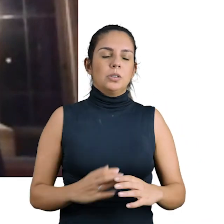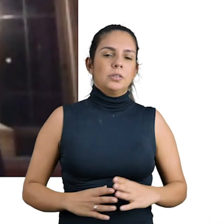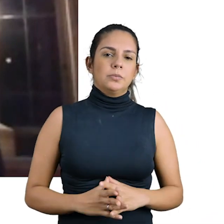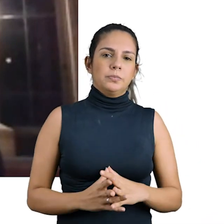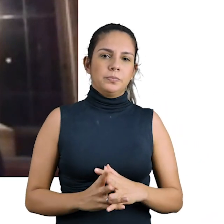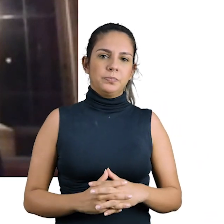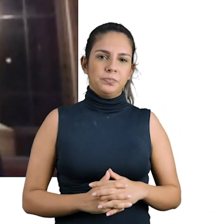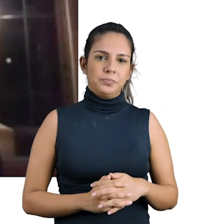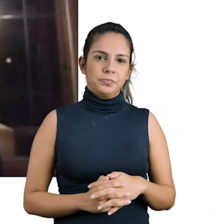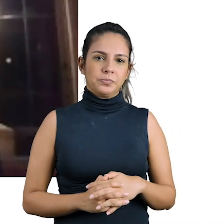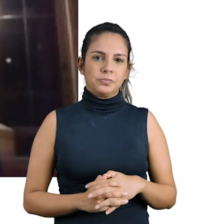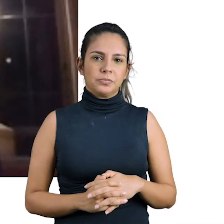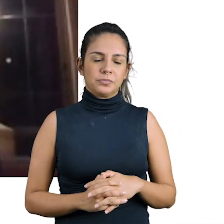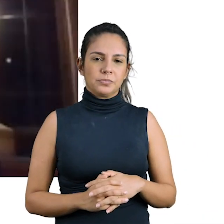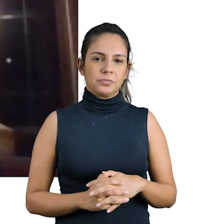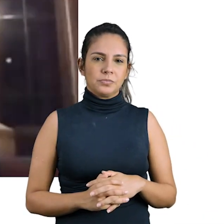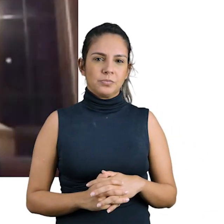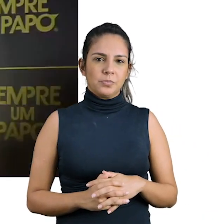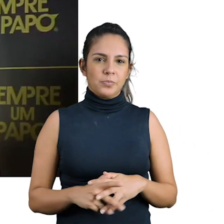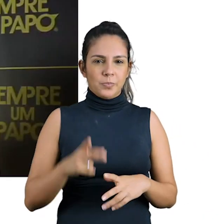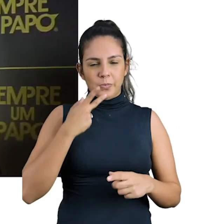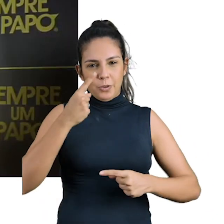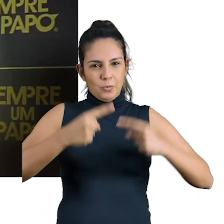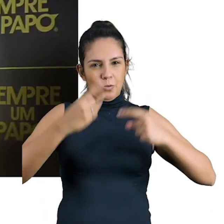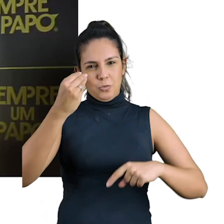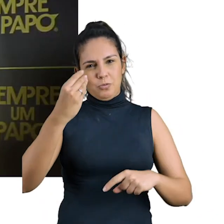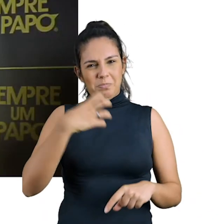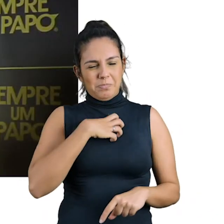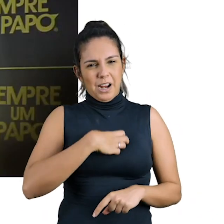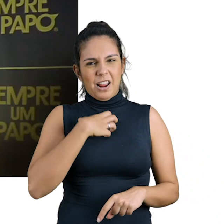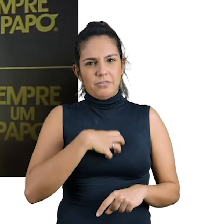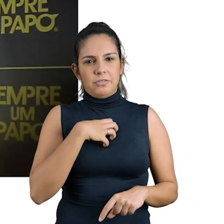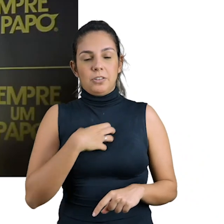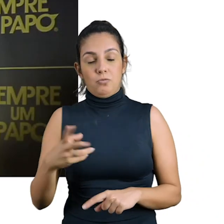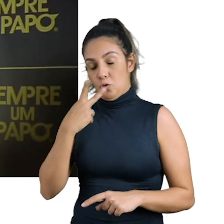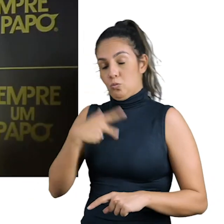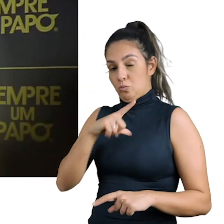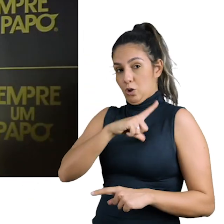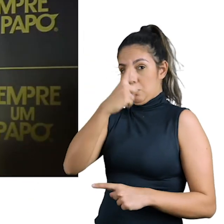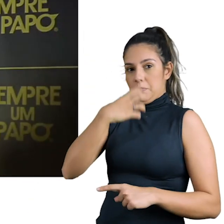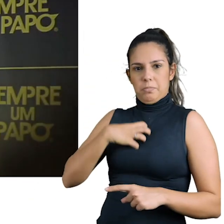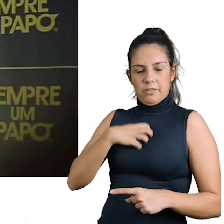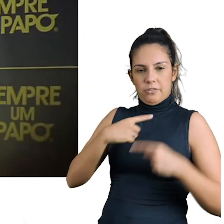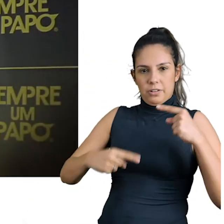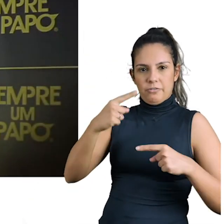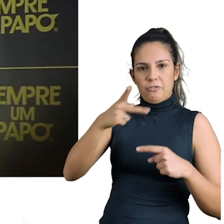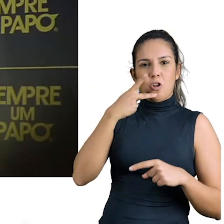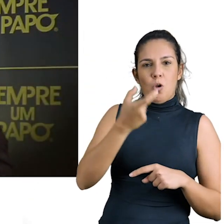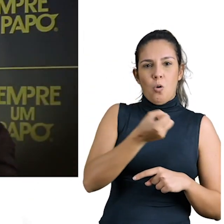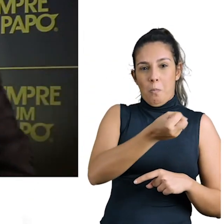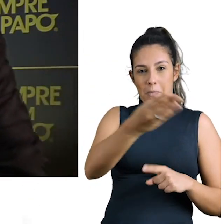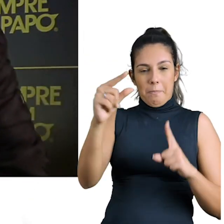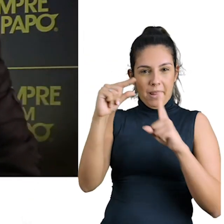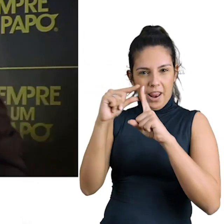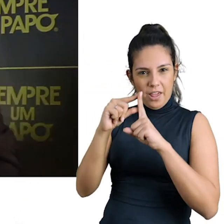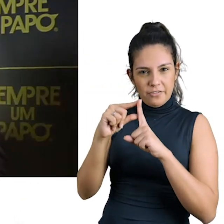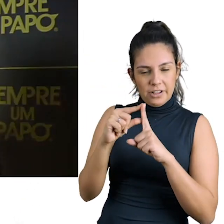né? Eu tenho uma política muito brava comigo mesmo e os que me cercam. Falou alguma